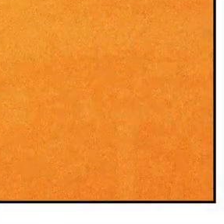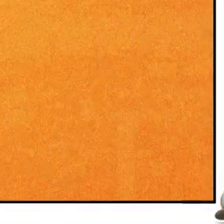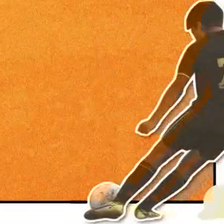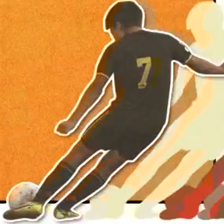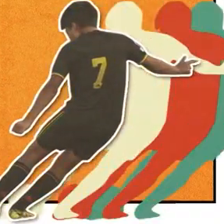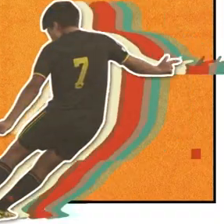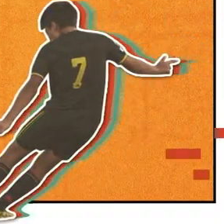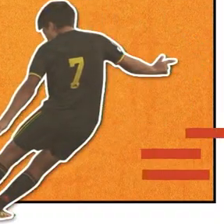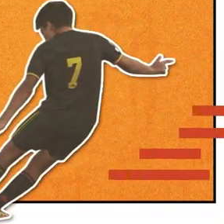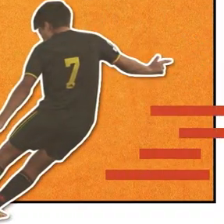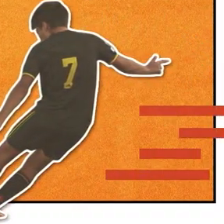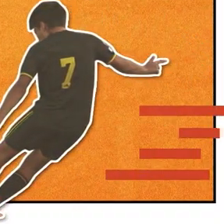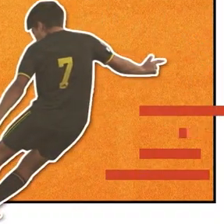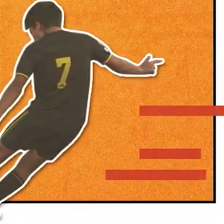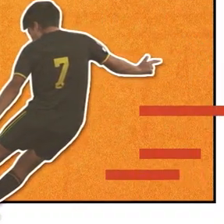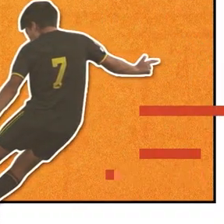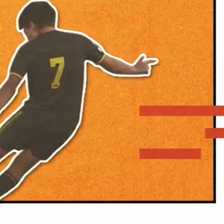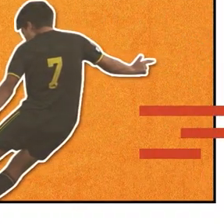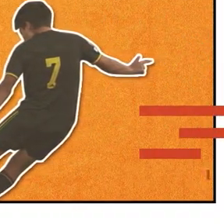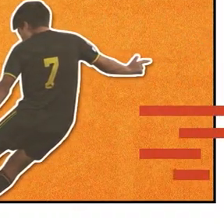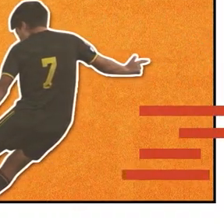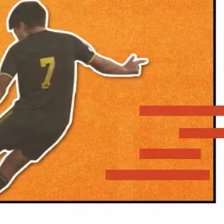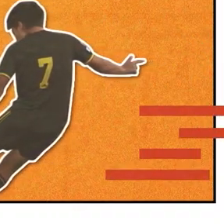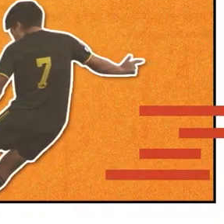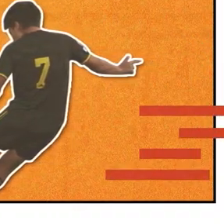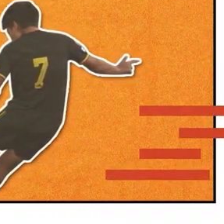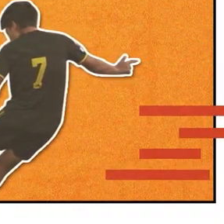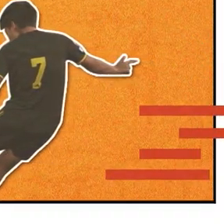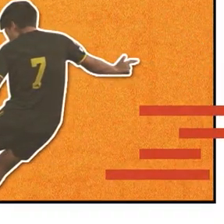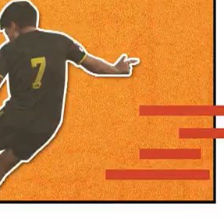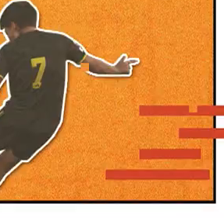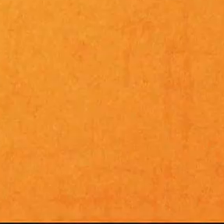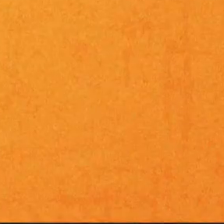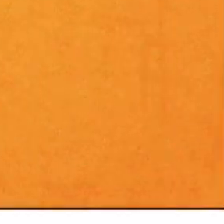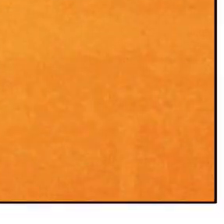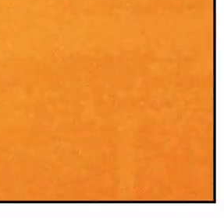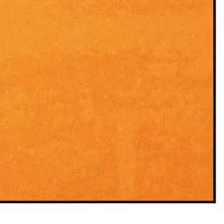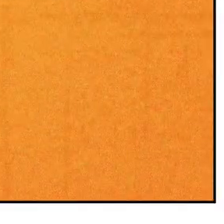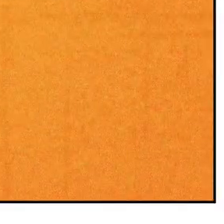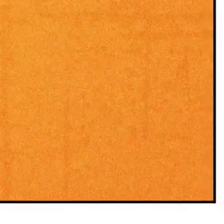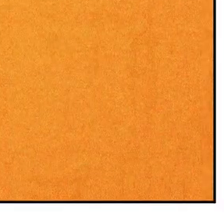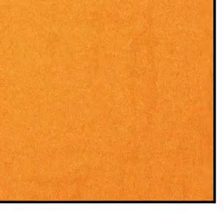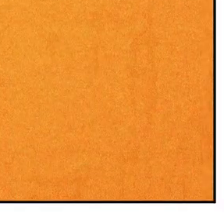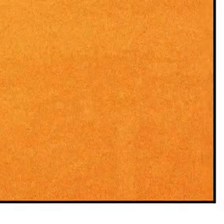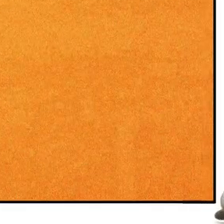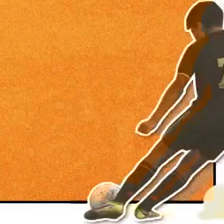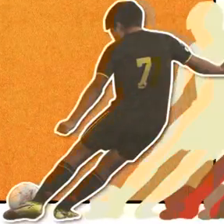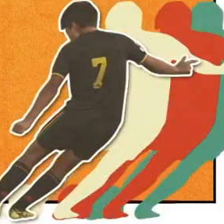Música.